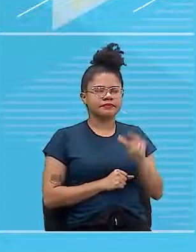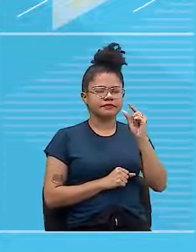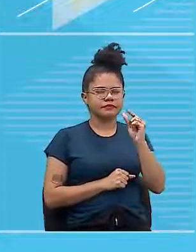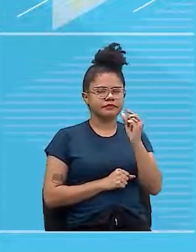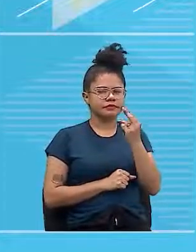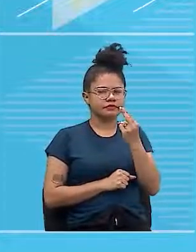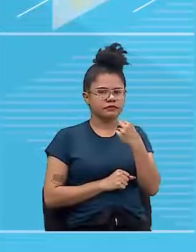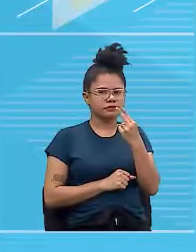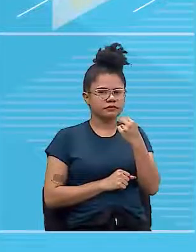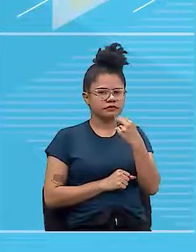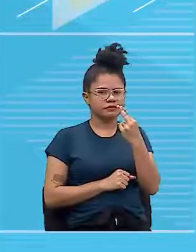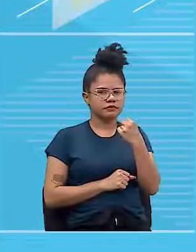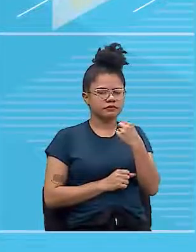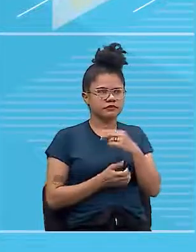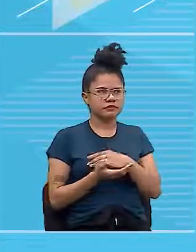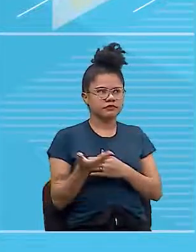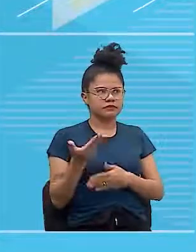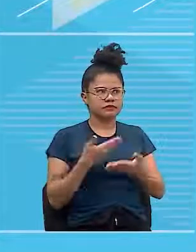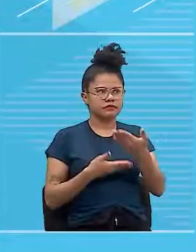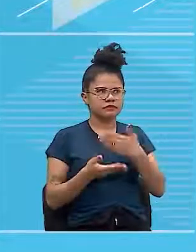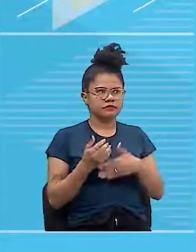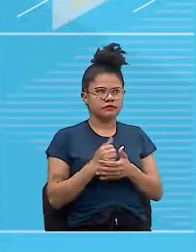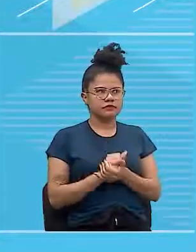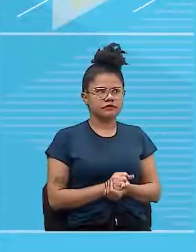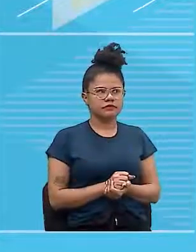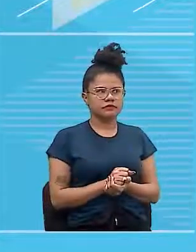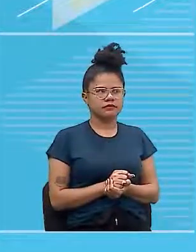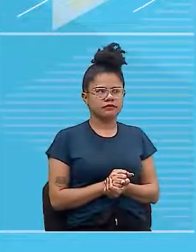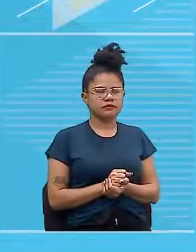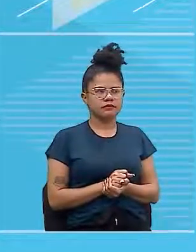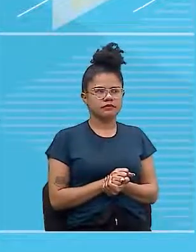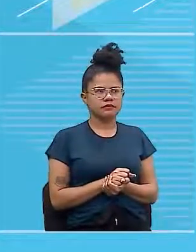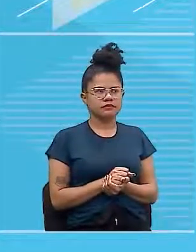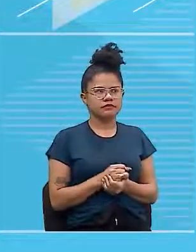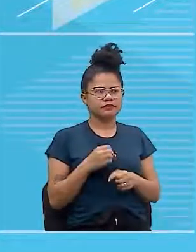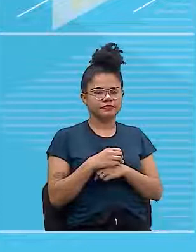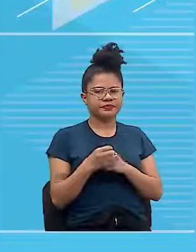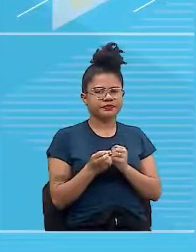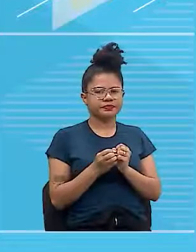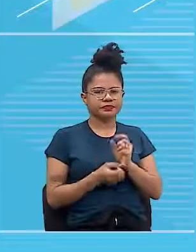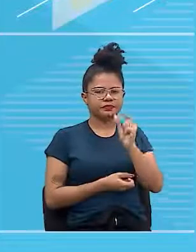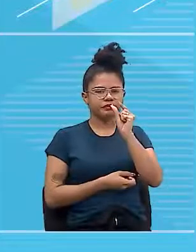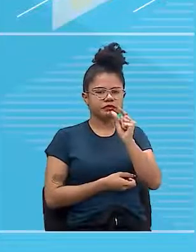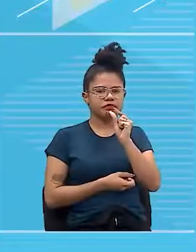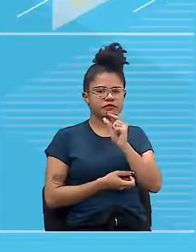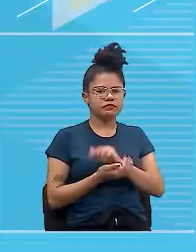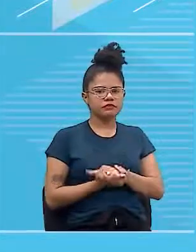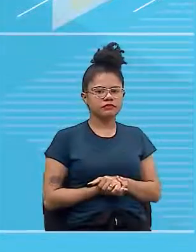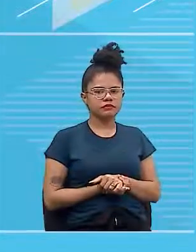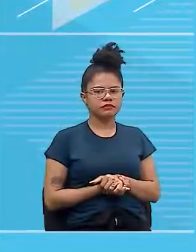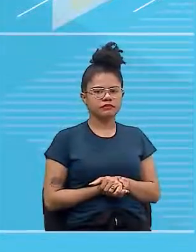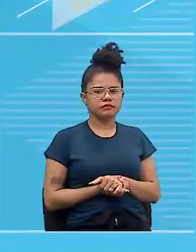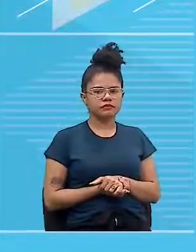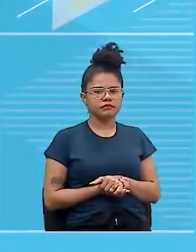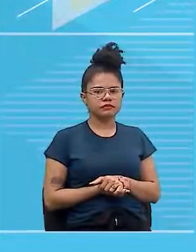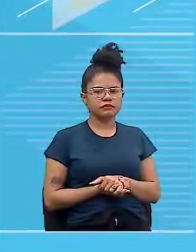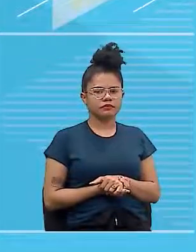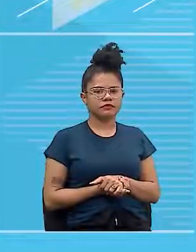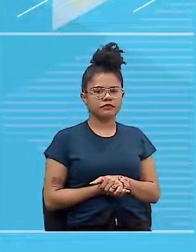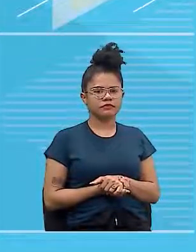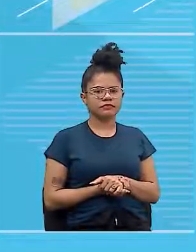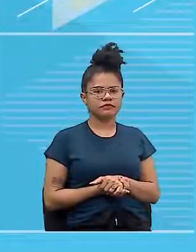micro tá relacionada moléculas pequenas e aí por consequência estão presentes em